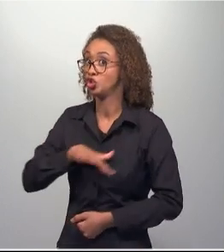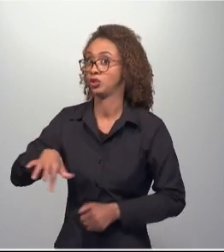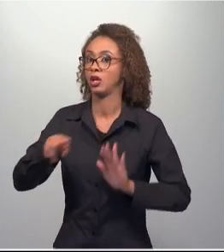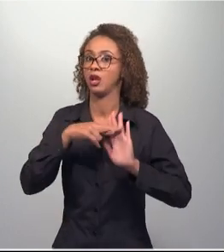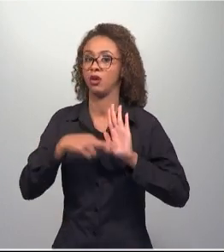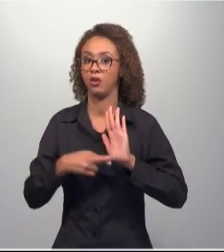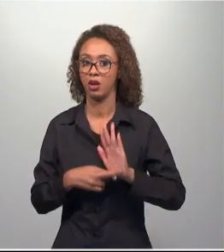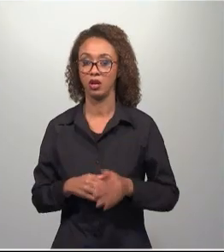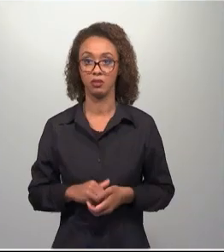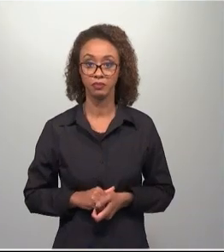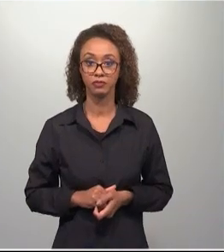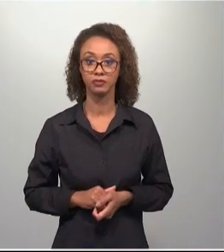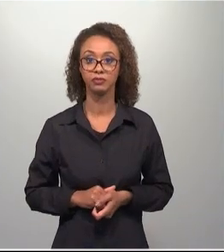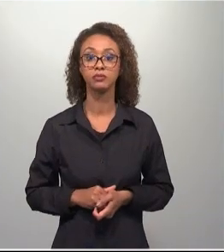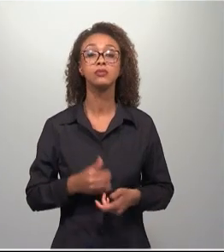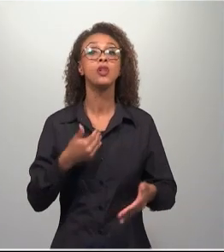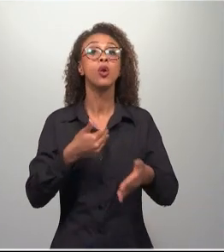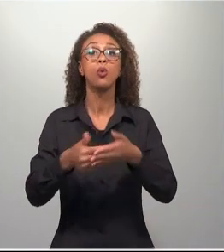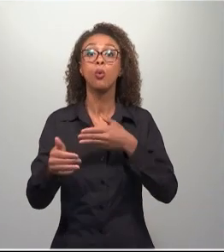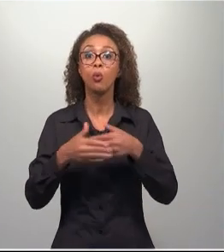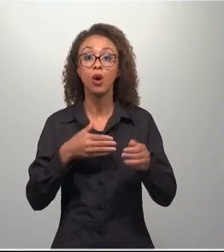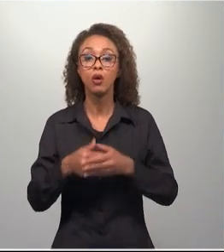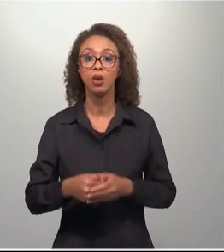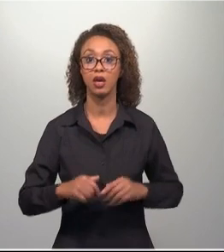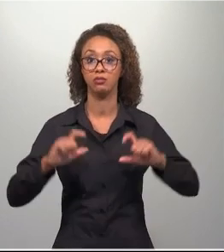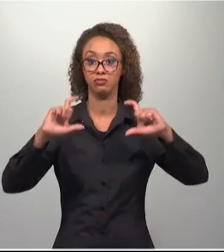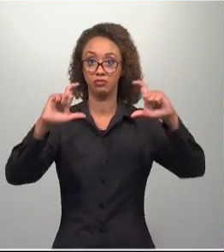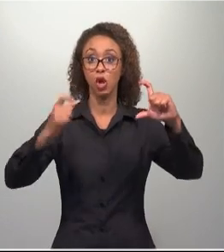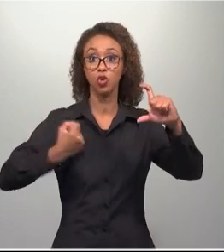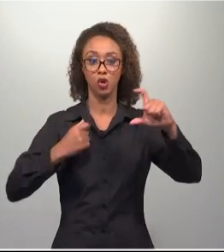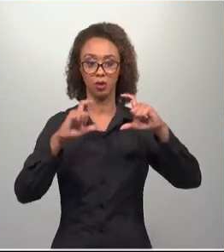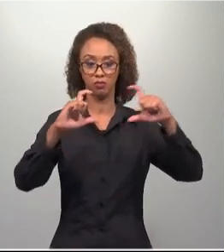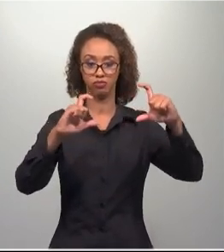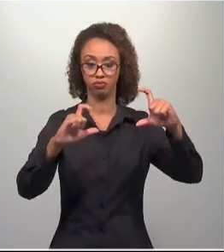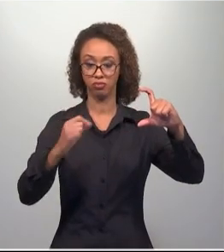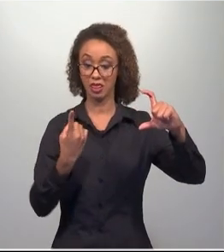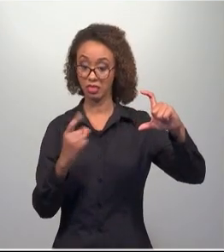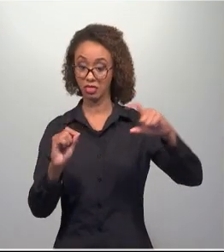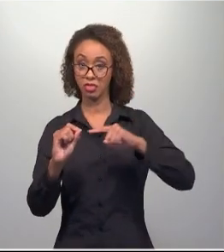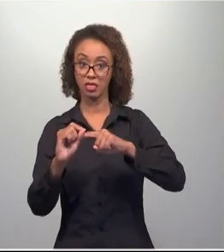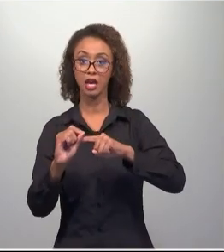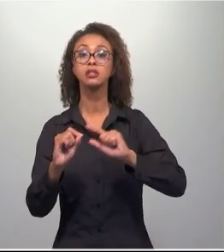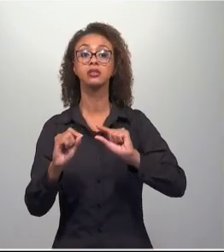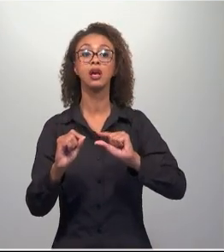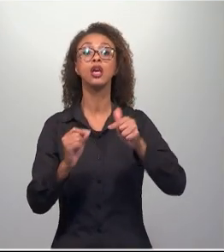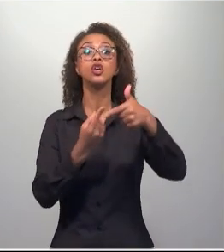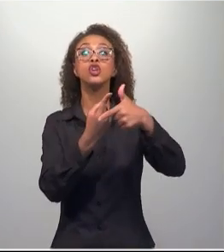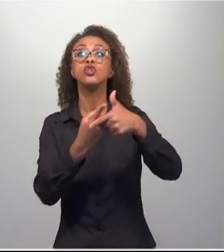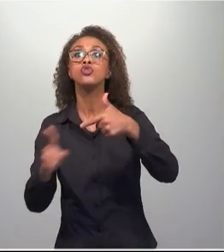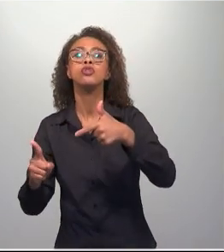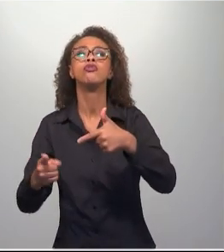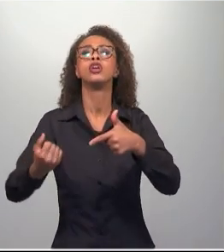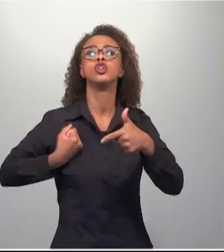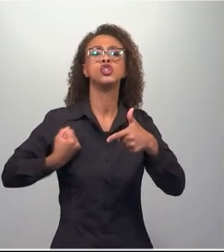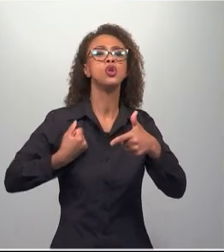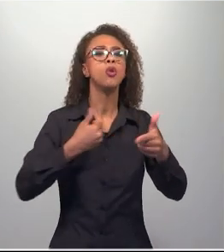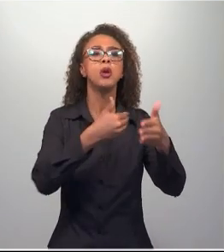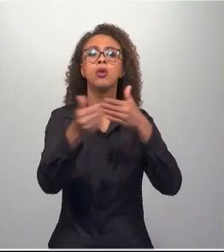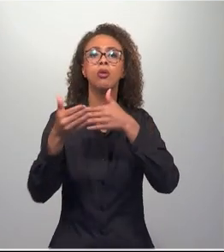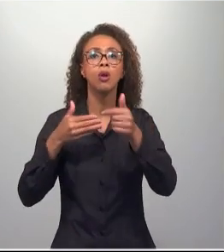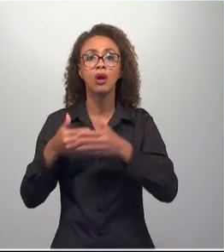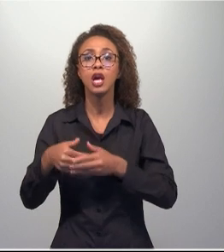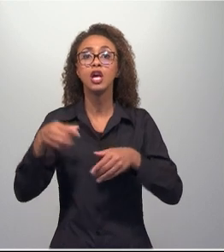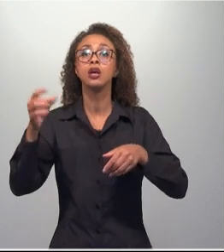transformar na base 10 x e divido pela nova base até atingir o valor 0 atingindo